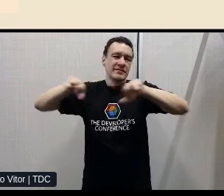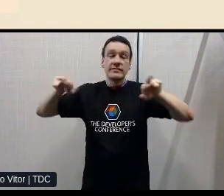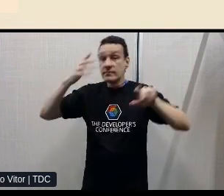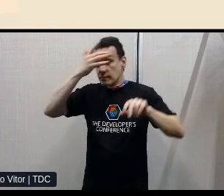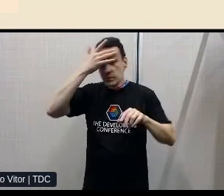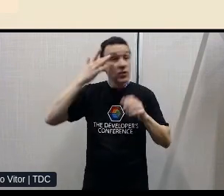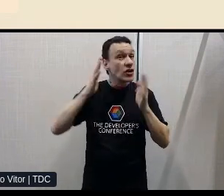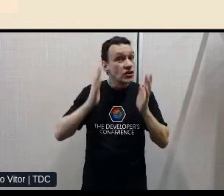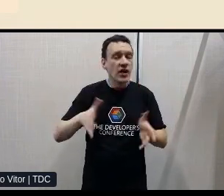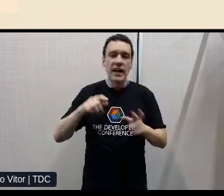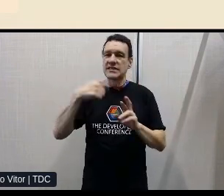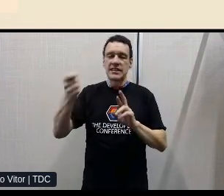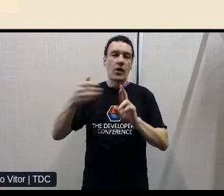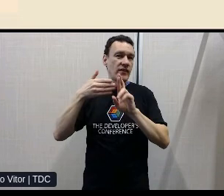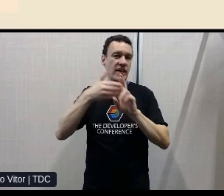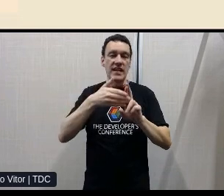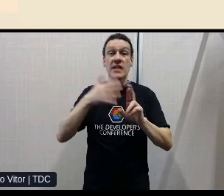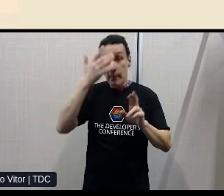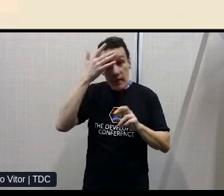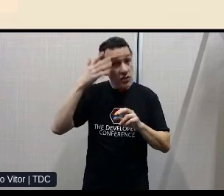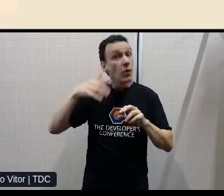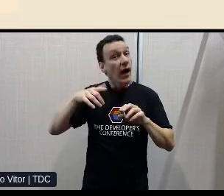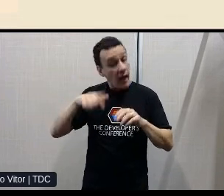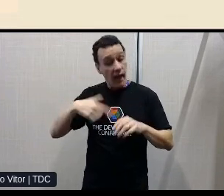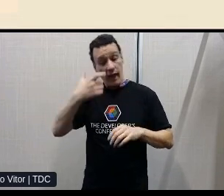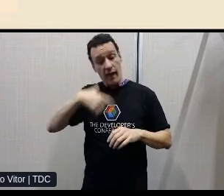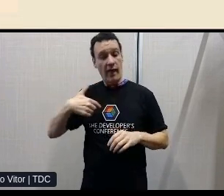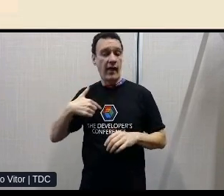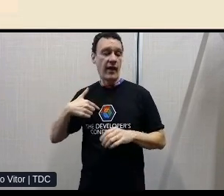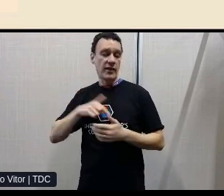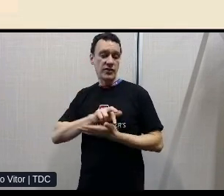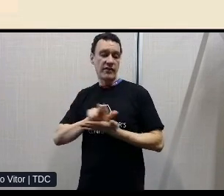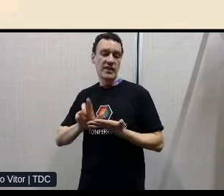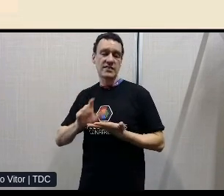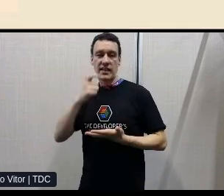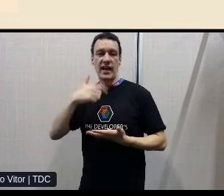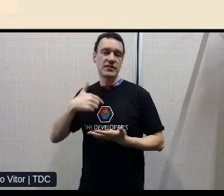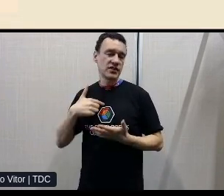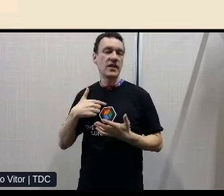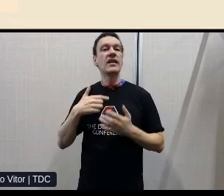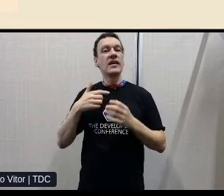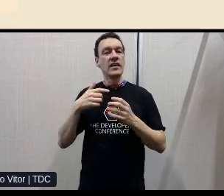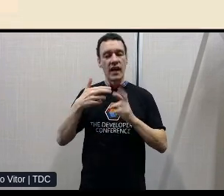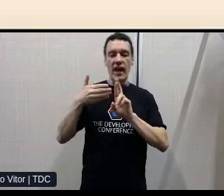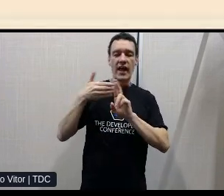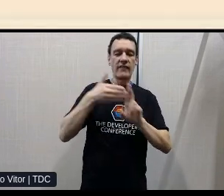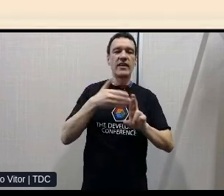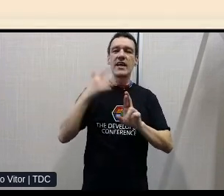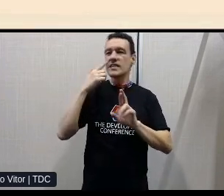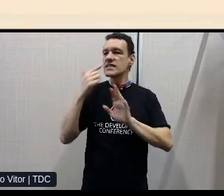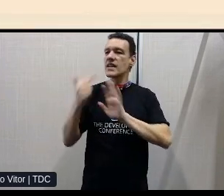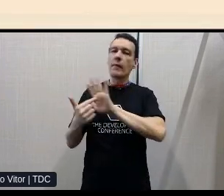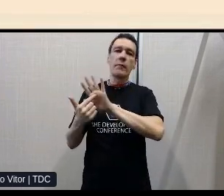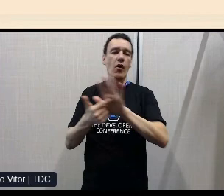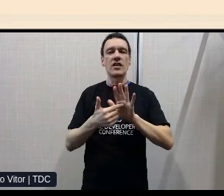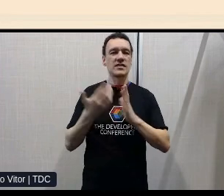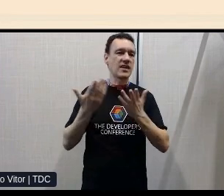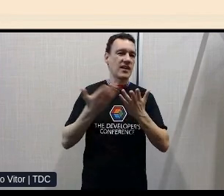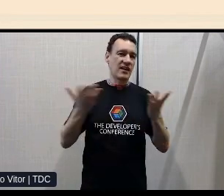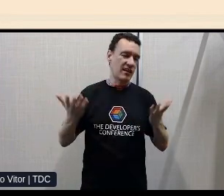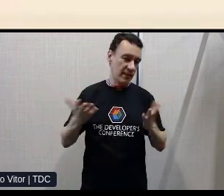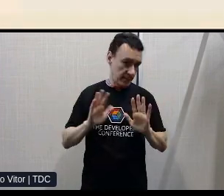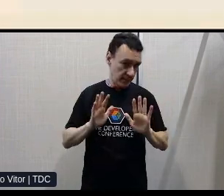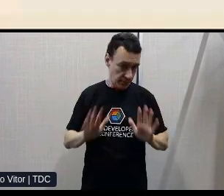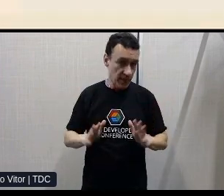na área e são pessoas diversas, e a gente precisa criar novas referências. A gente precisa de mais pessoas representando cada um dos grupos